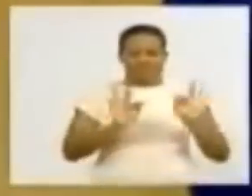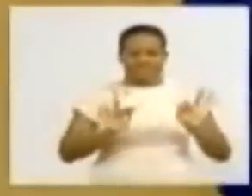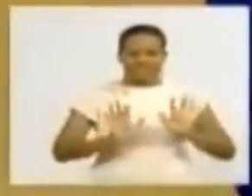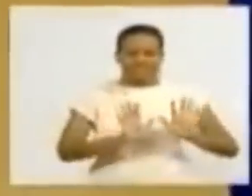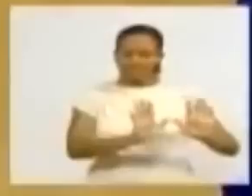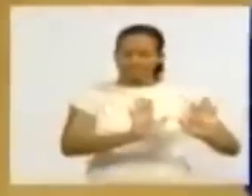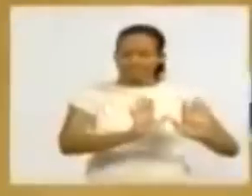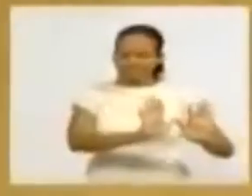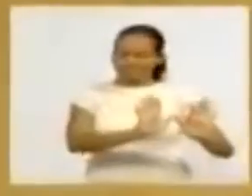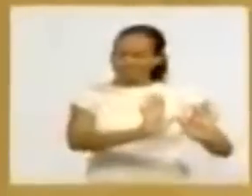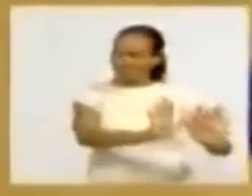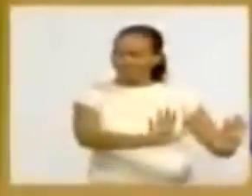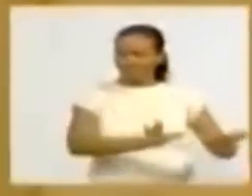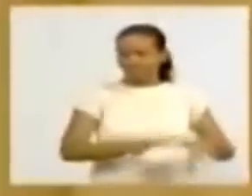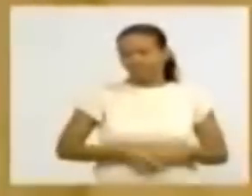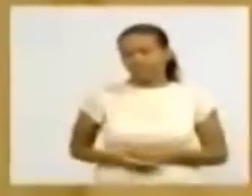feliz.